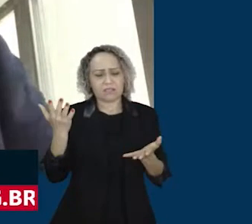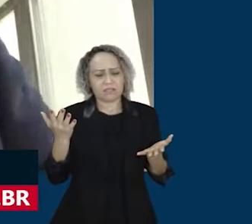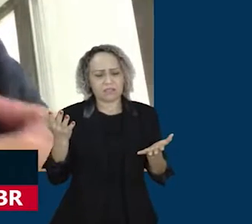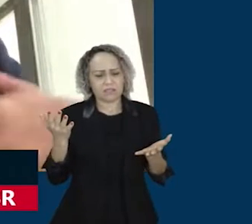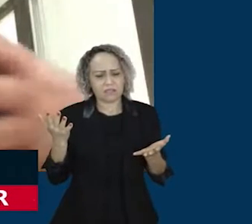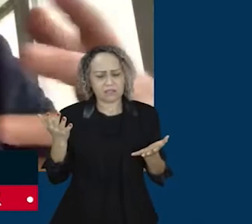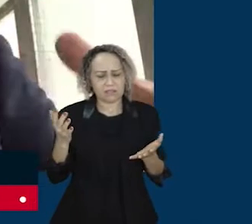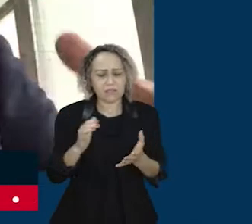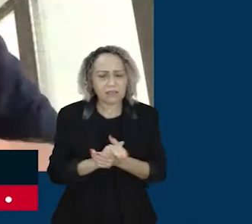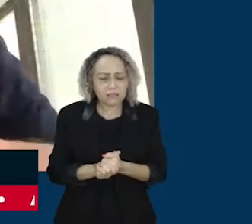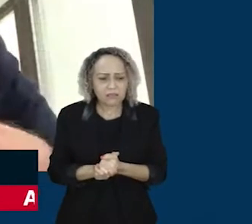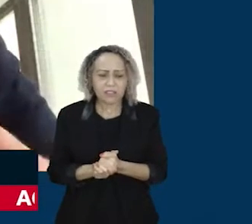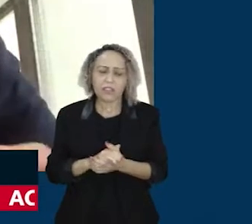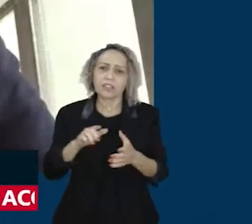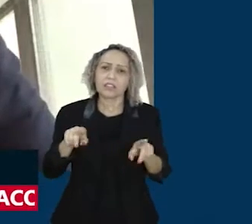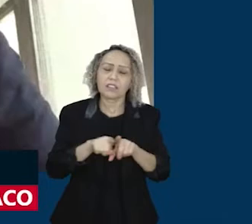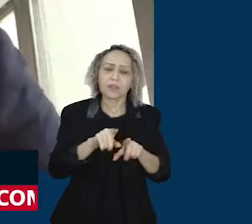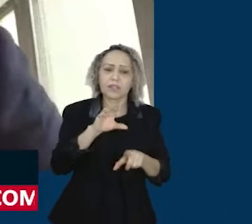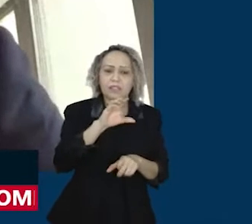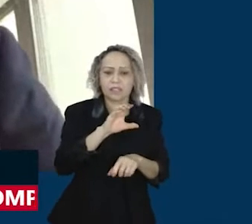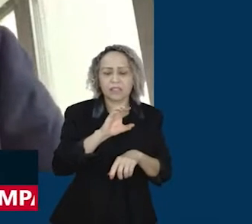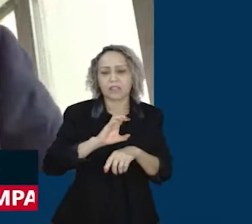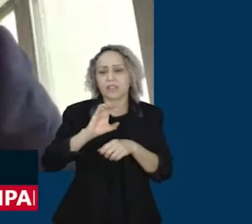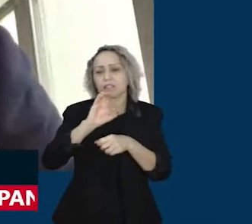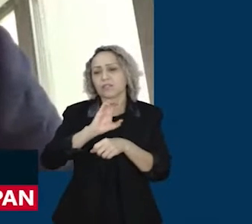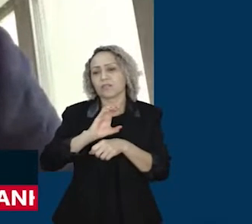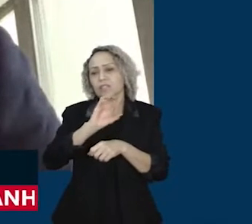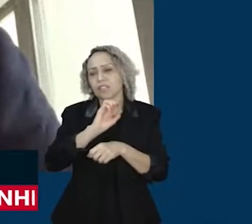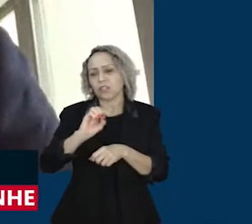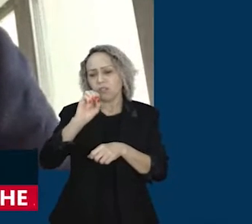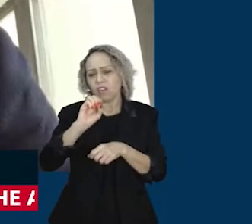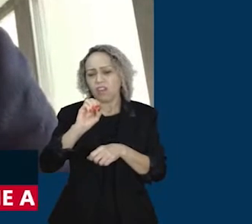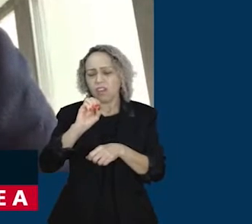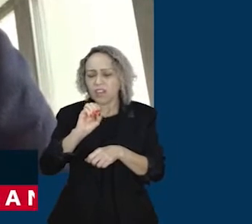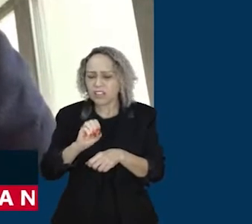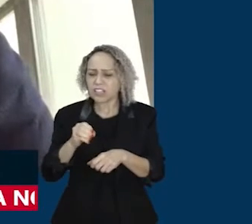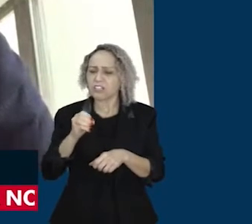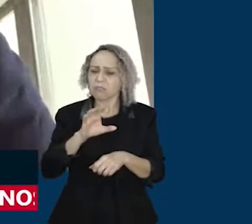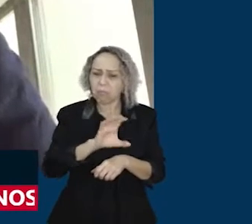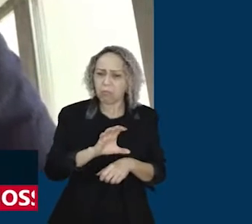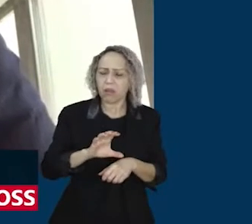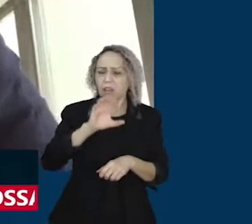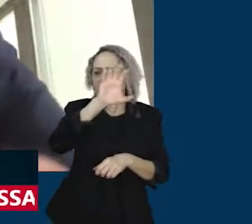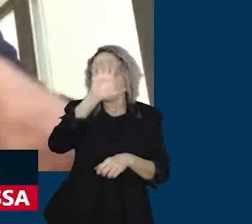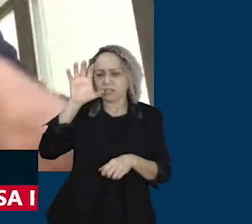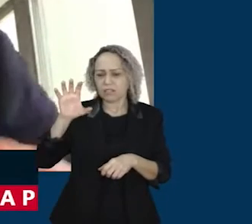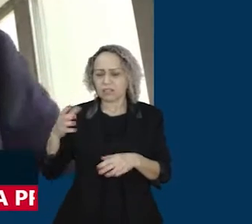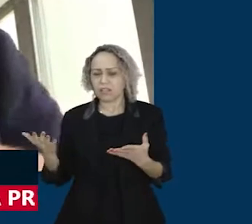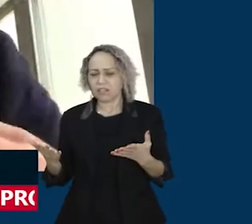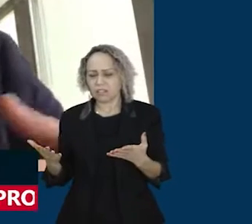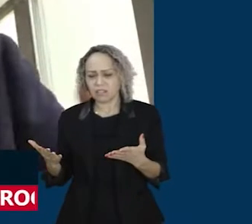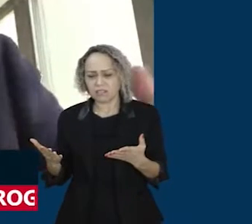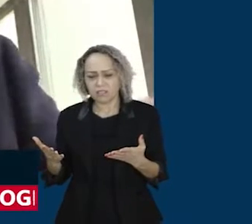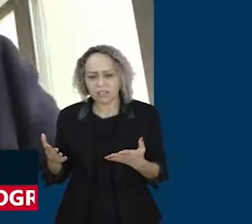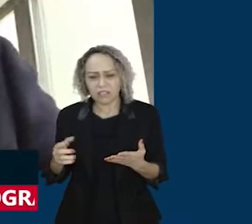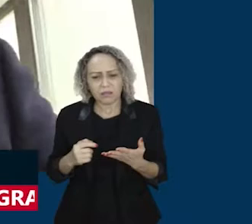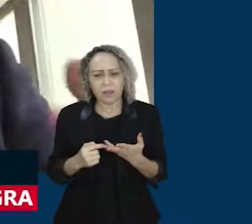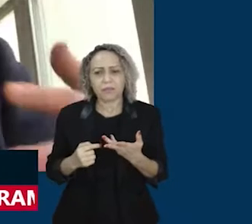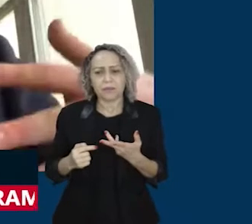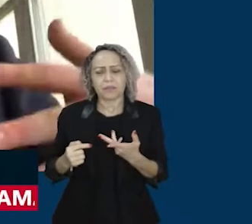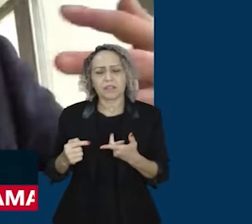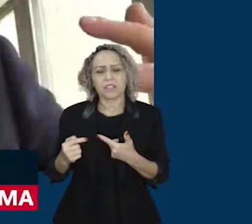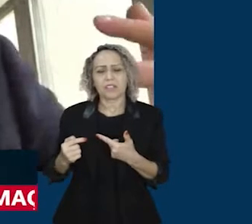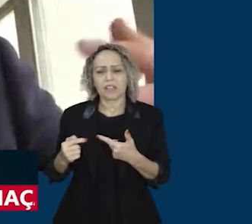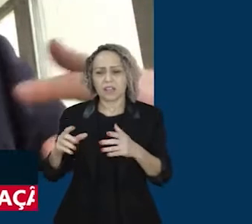elétrico lá no Centro-Oeste, aproveitamento potencial hidráulico de pequenas hidrelétricas, biomassa, etc. Então, a